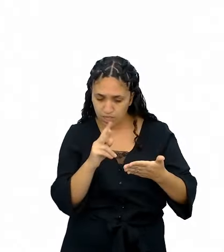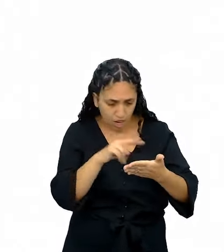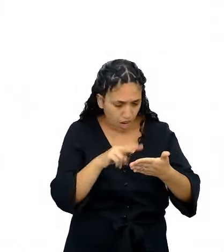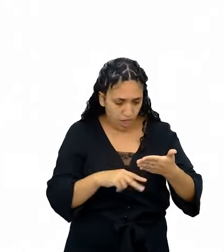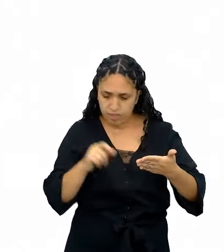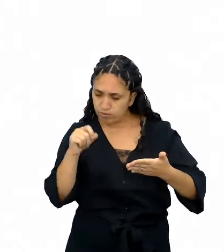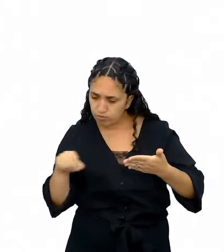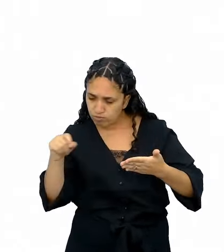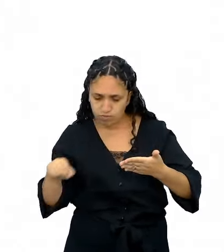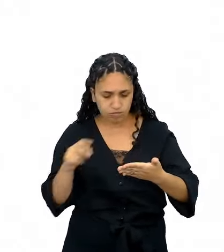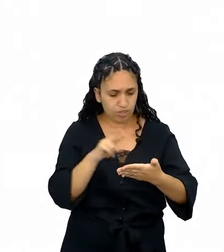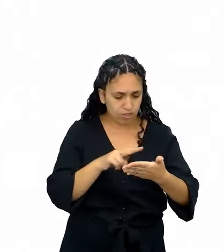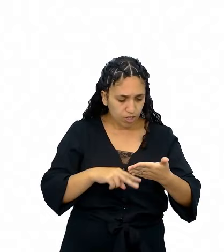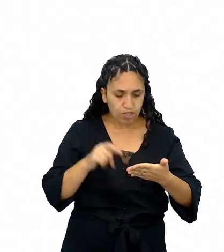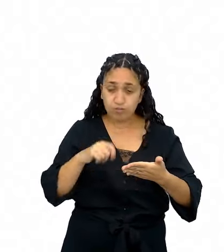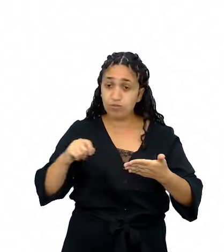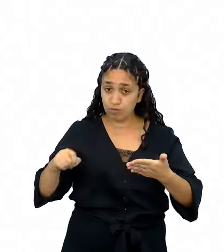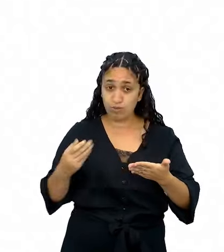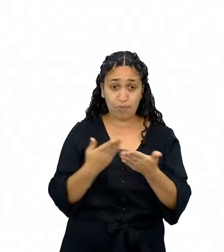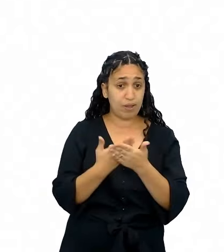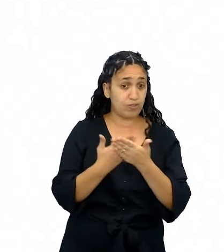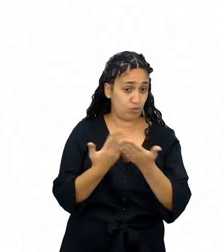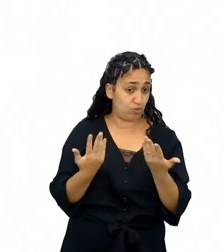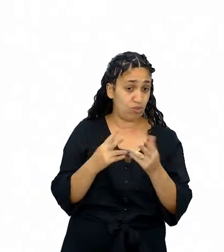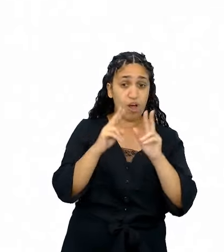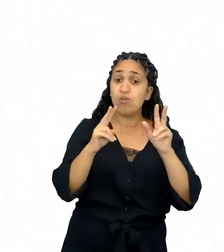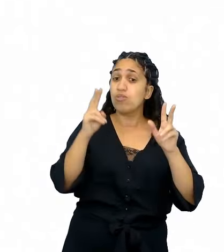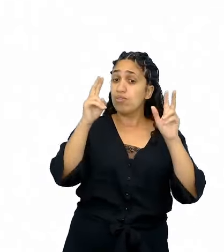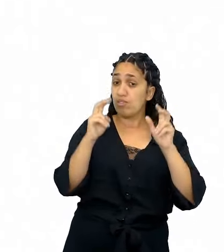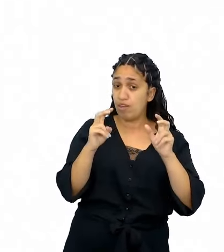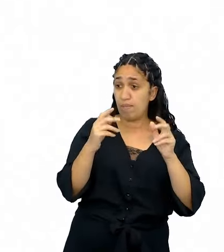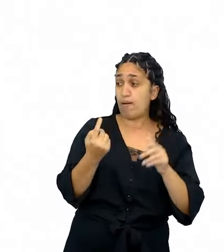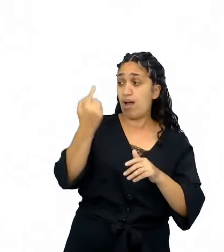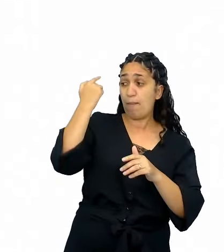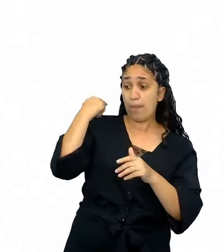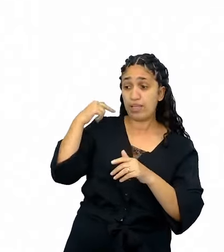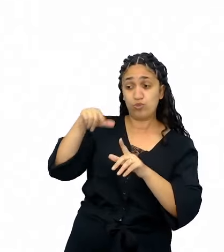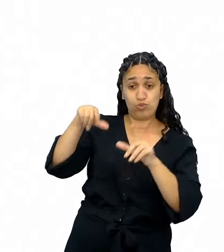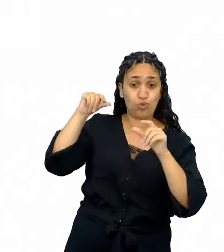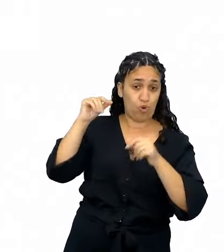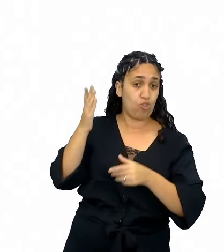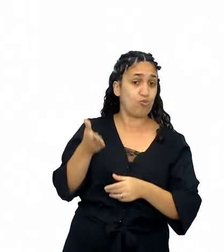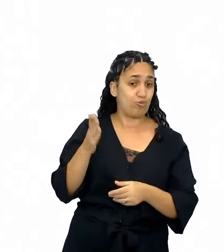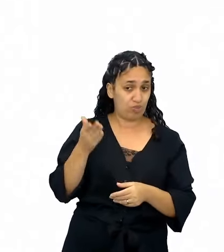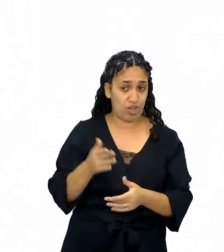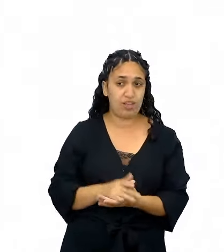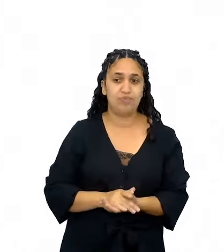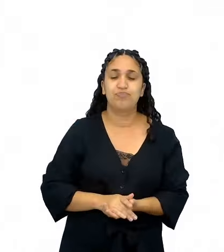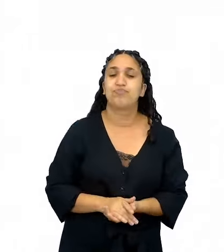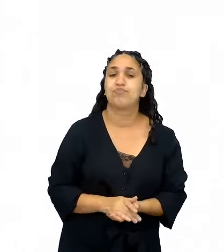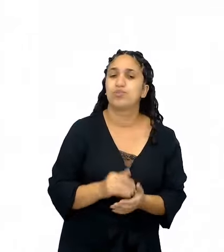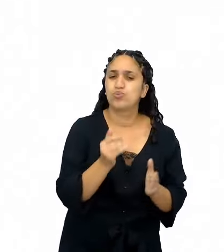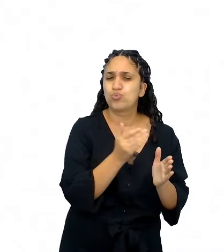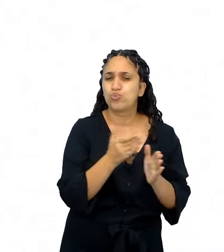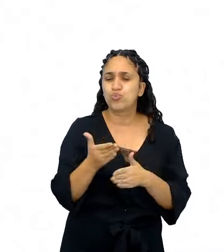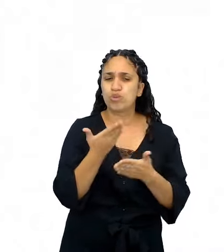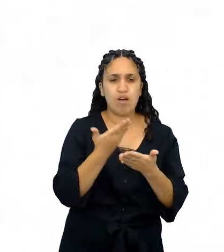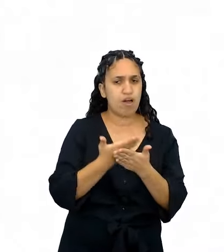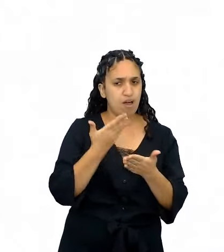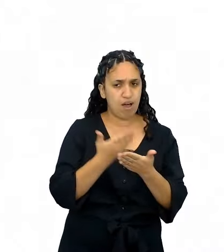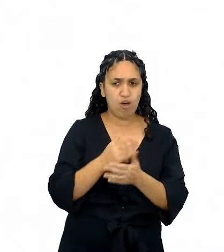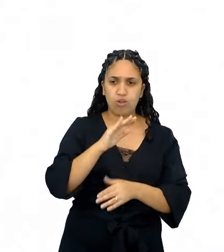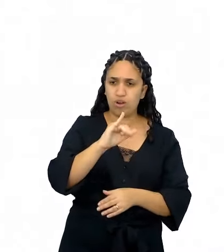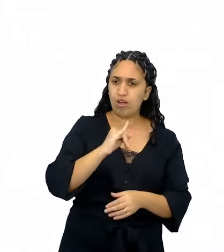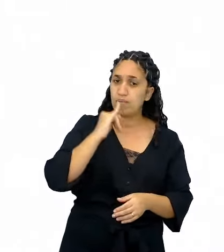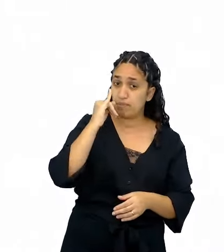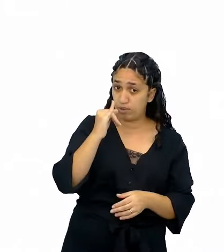é? Durante esta aula, é importante que nós, professores, circulemos aí pela sala, apoiando os estudantes nas